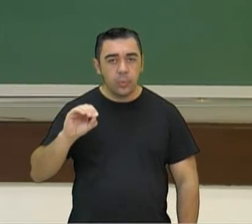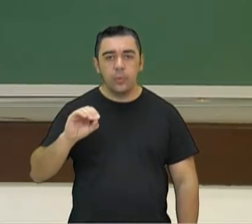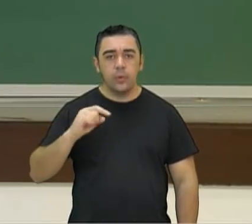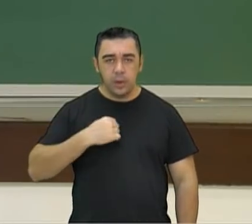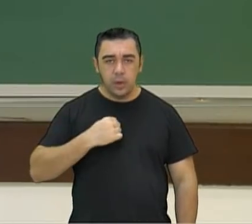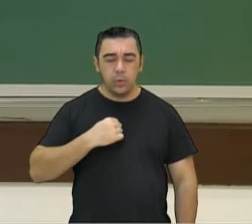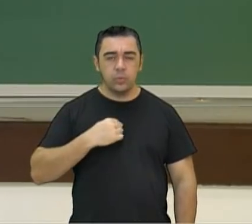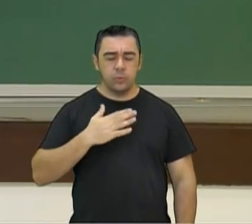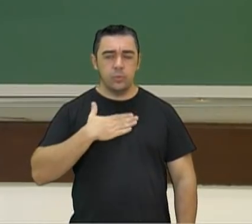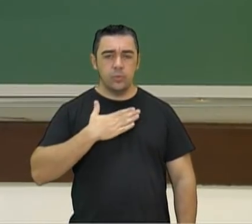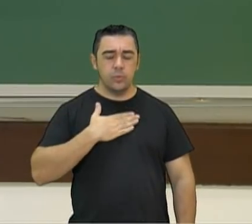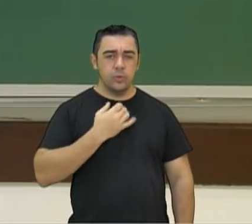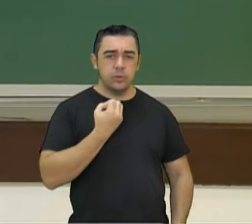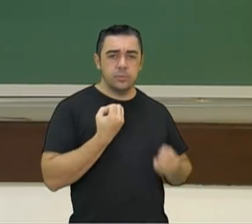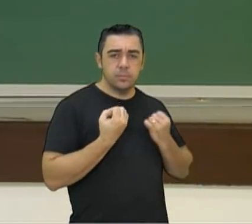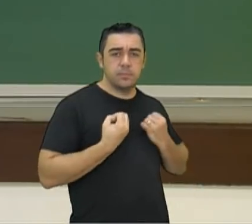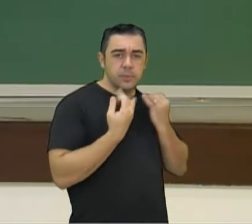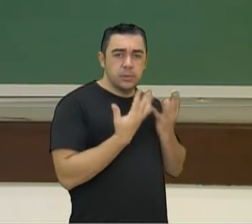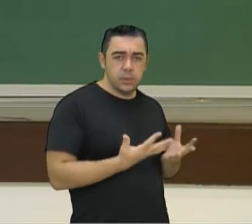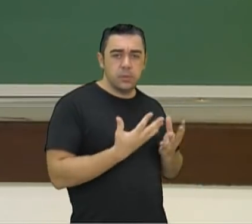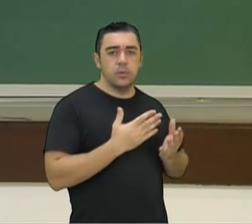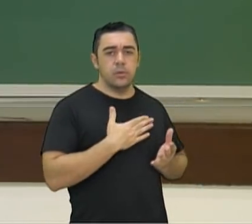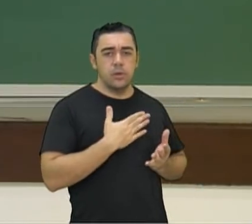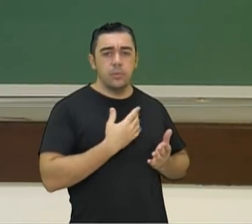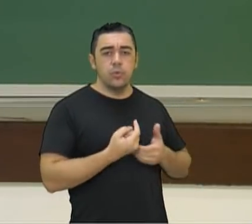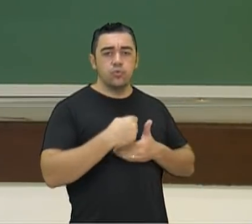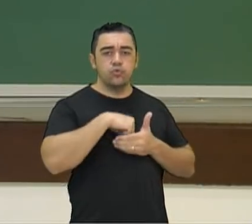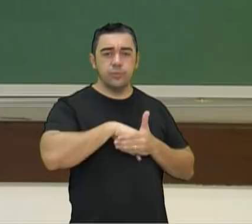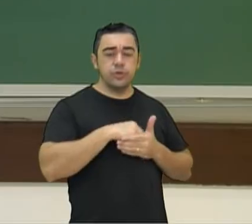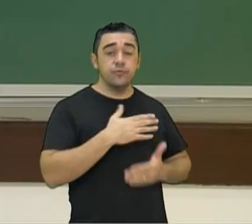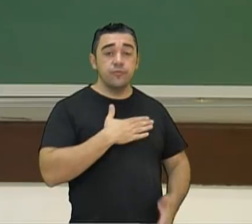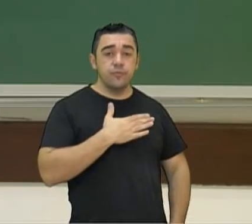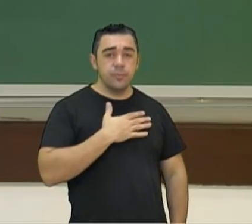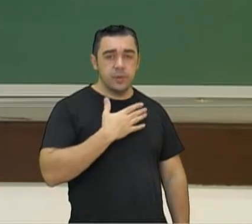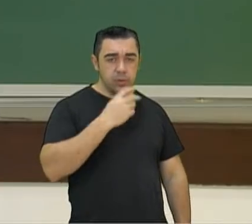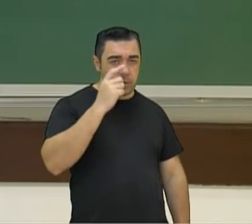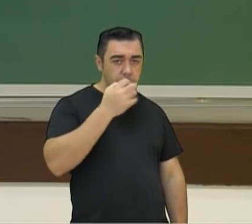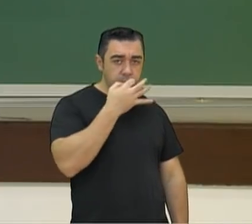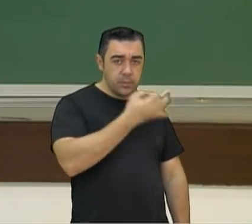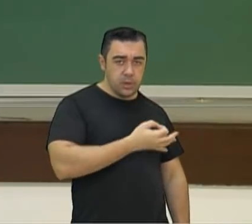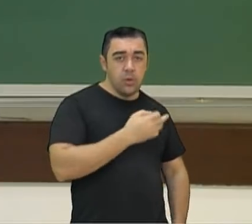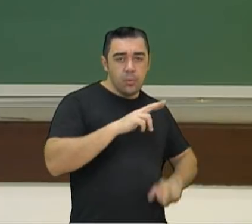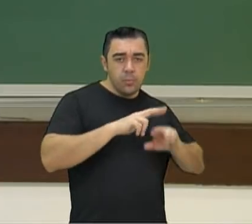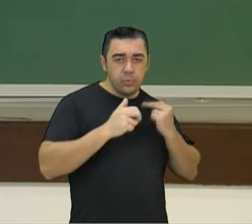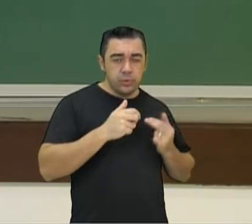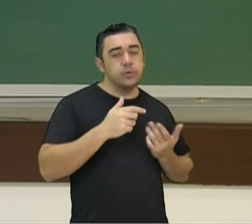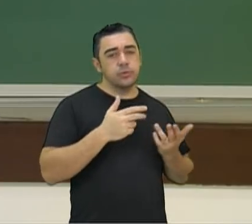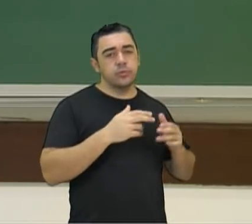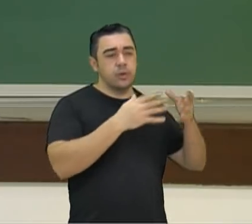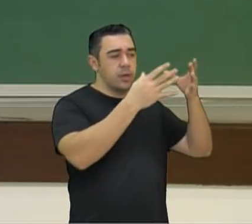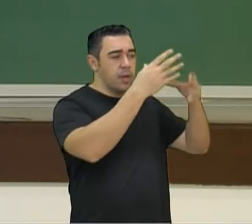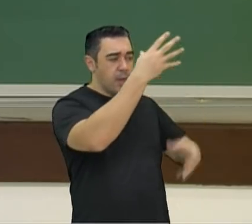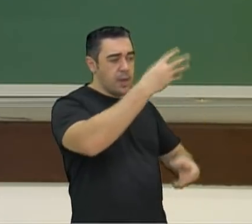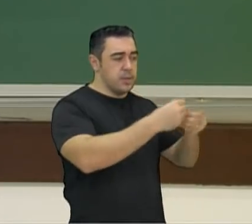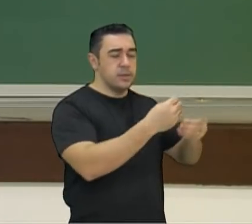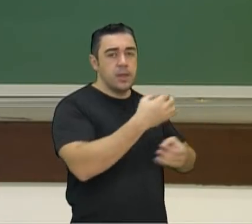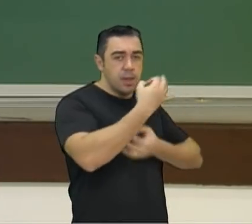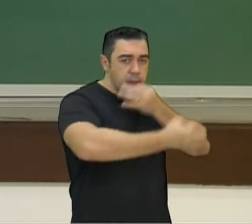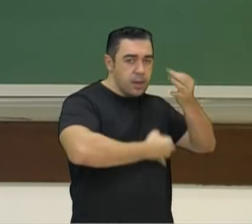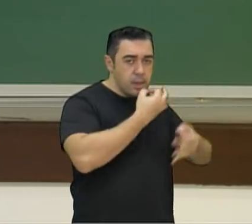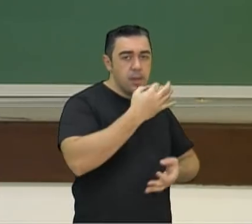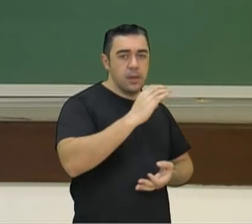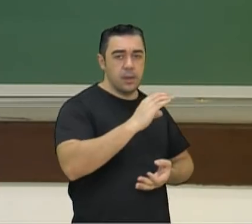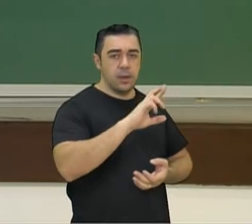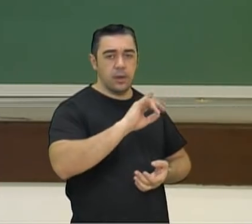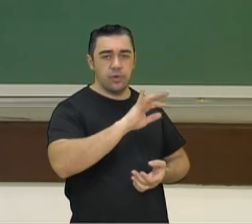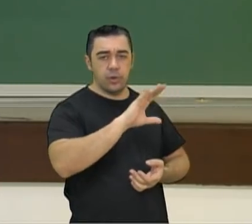se posicionando, então está mostrando a sua subjetividade, o que ele pensa. Por isso que a gente denomina de resenha crítica. Agora, se ele só traz